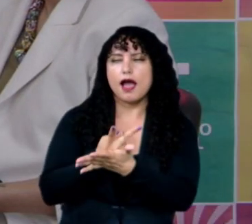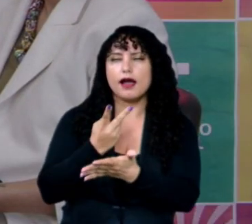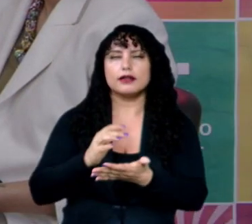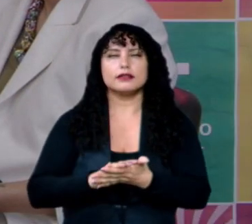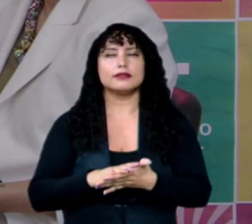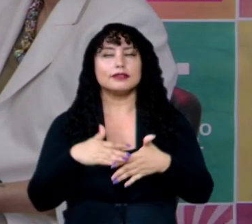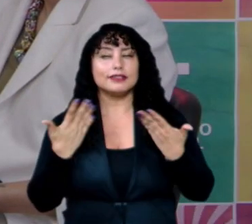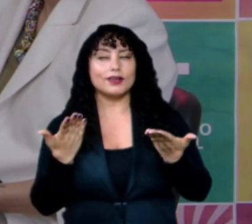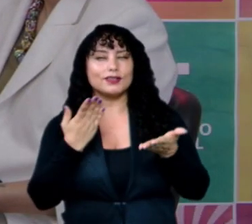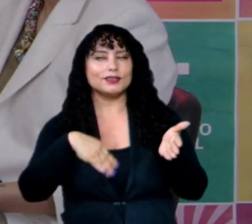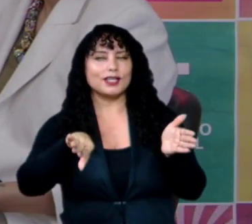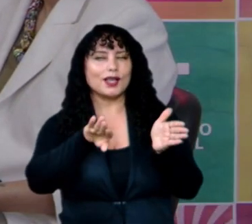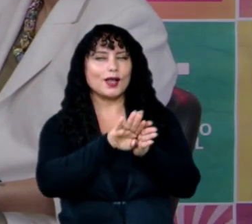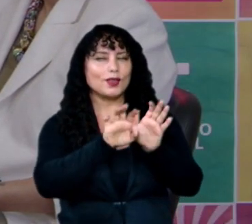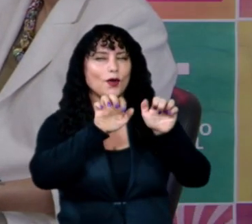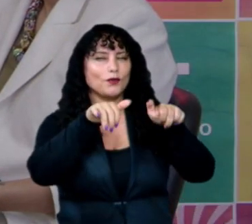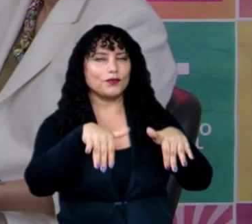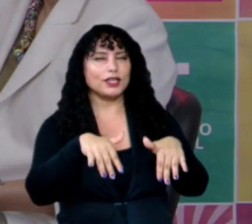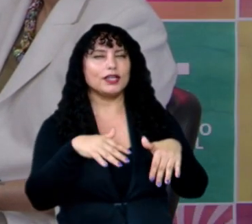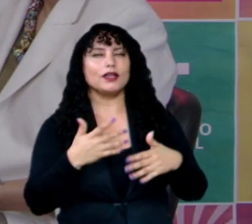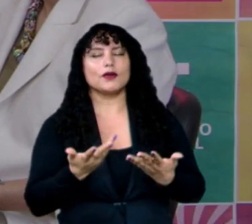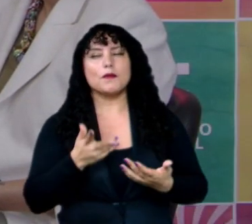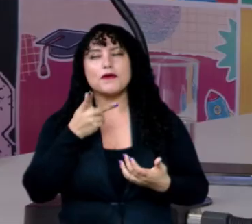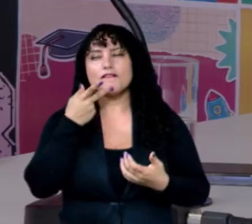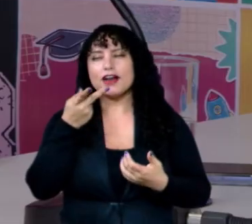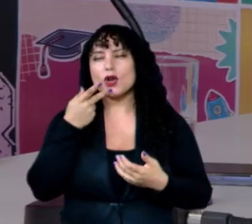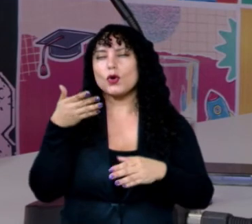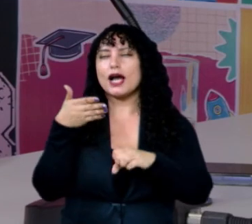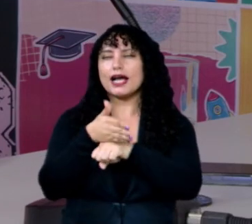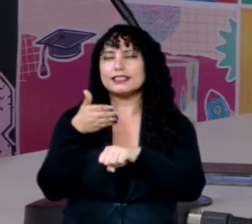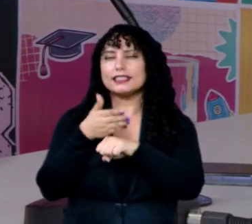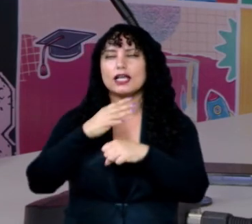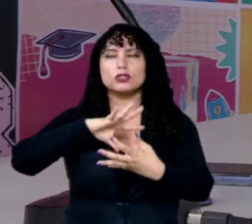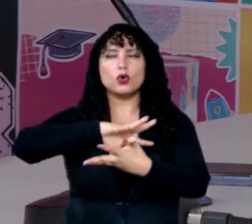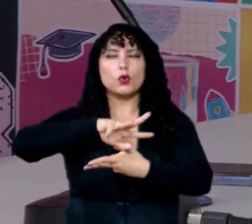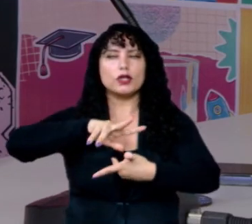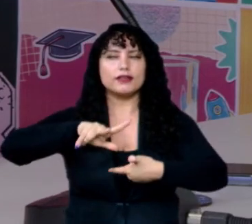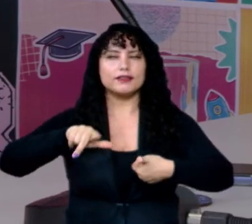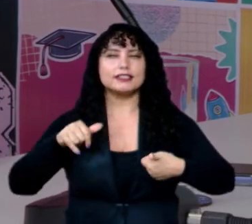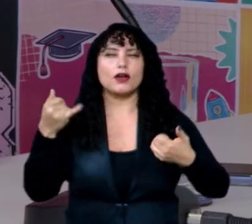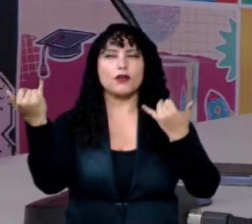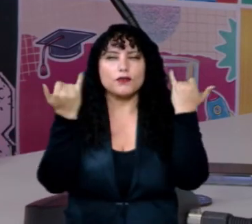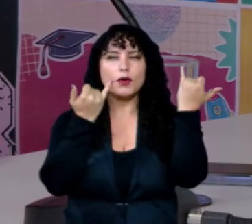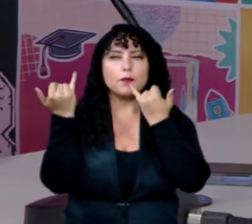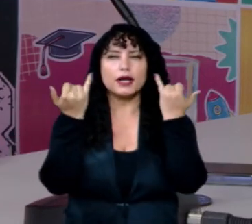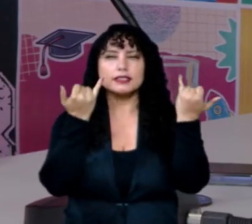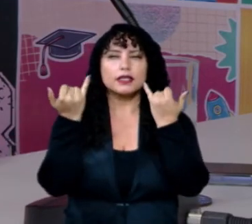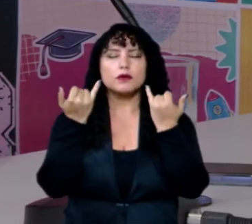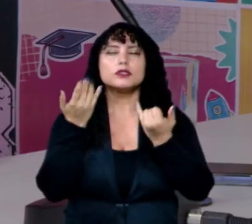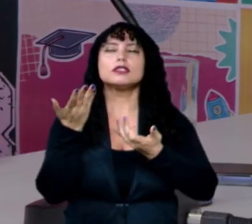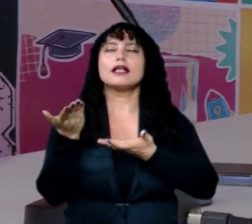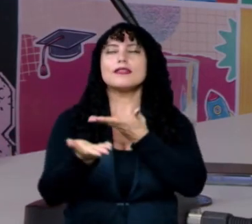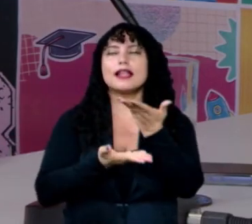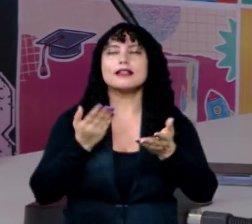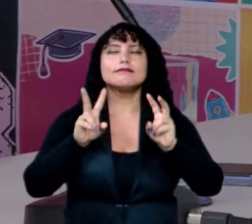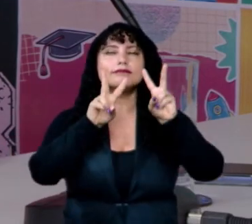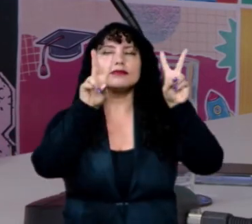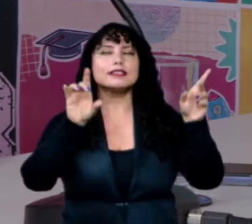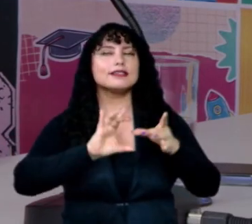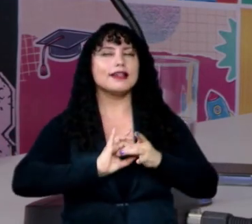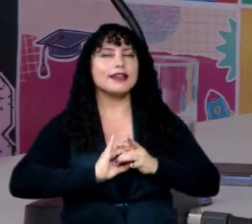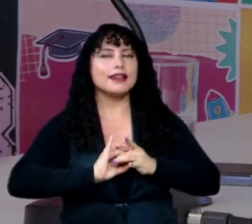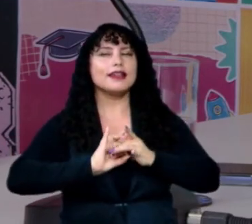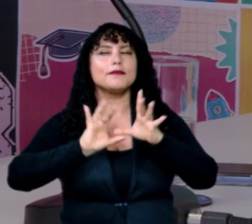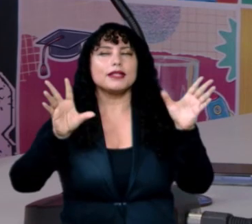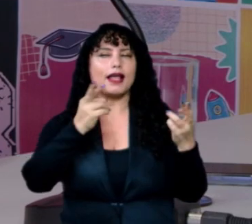Bom, estamos chegando ao fim. E como nós falamos de acesso universal à informação, nós estamos tratando a respeito de